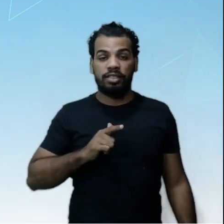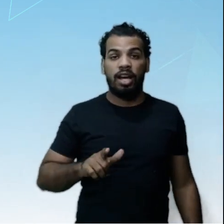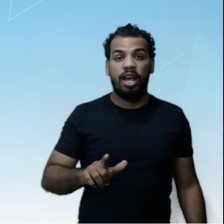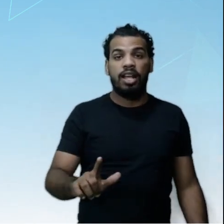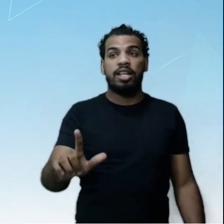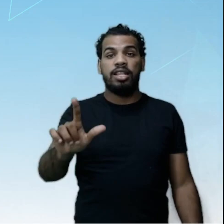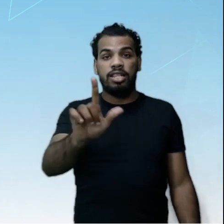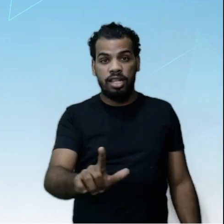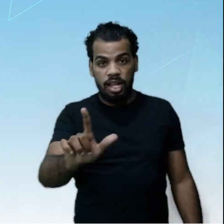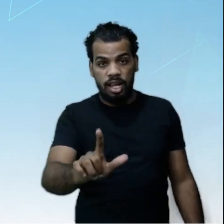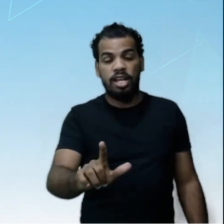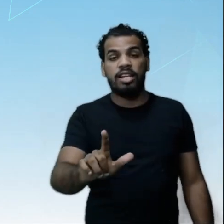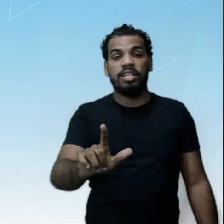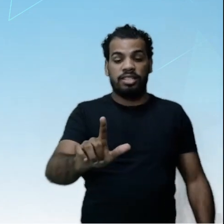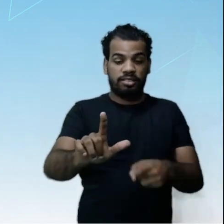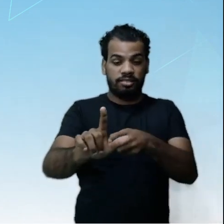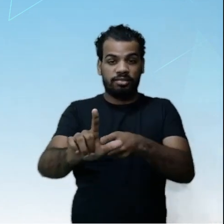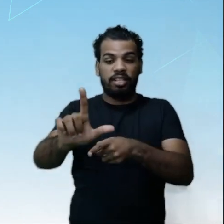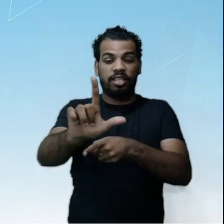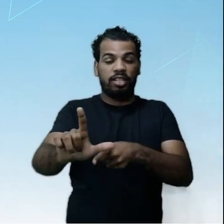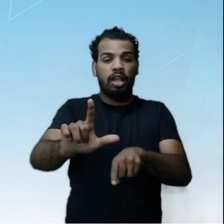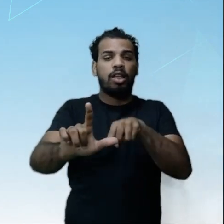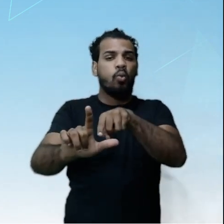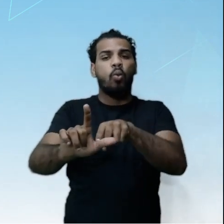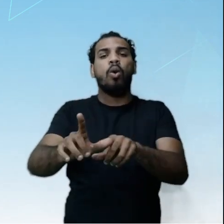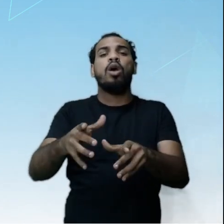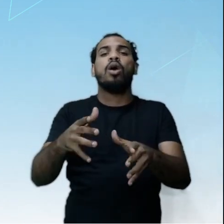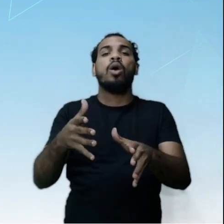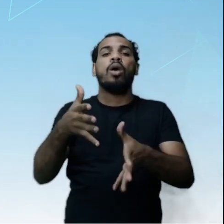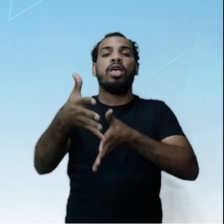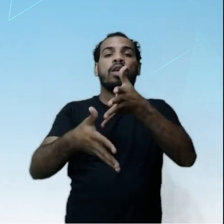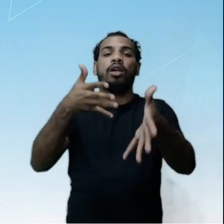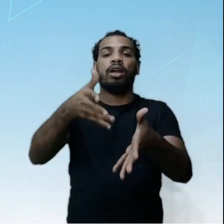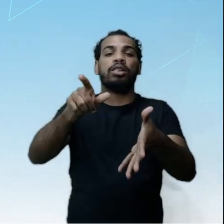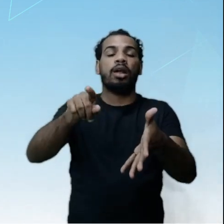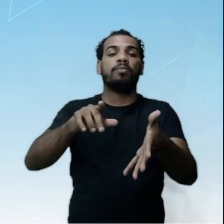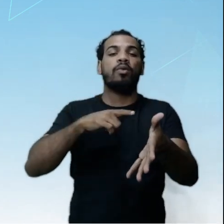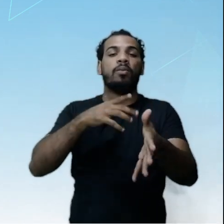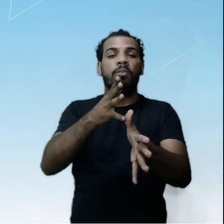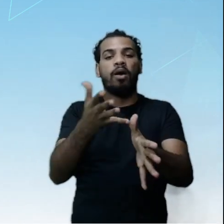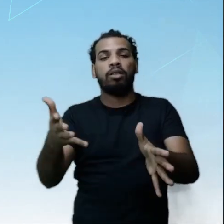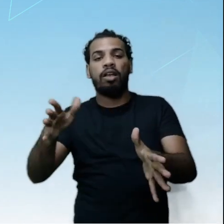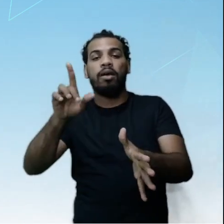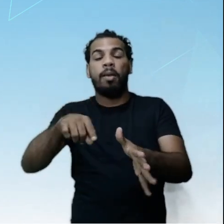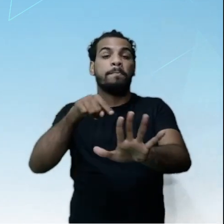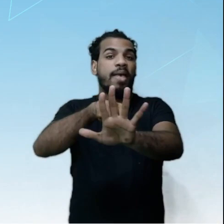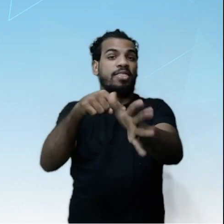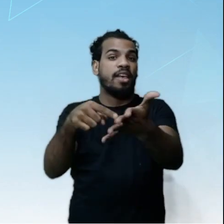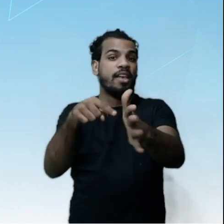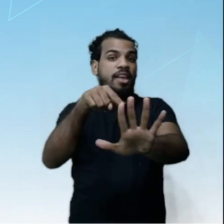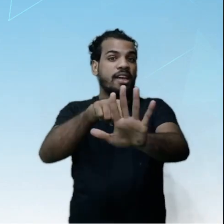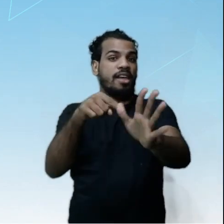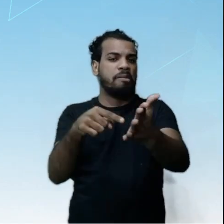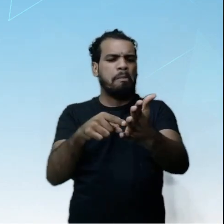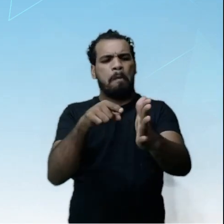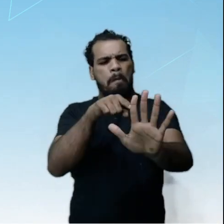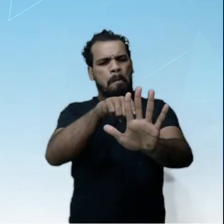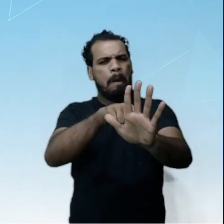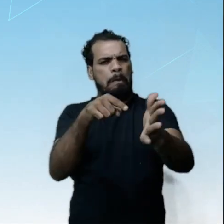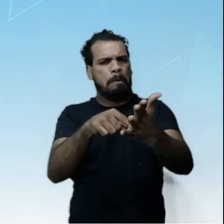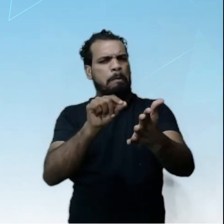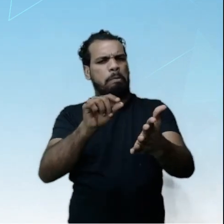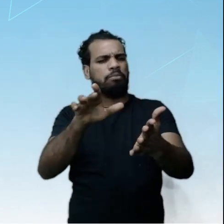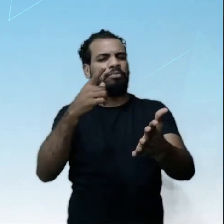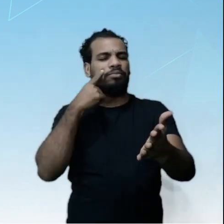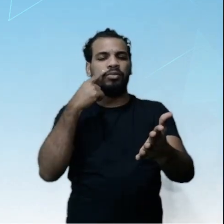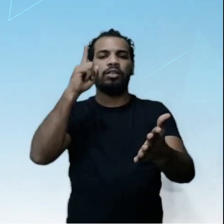mundo literário tem uma linguagem que é a linguagem metafórica, certo? É a linguagem conotativa. Então é importante lembrar disso.